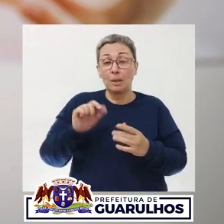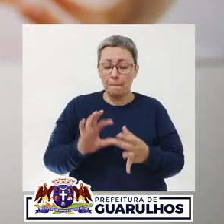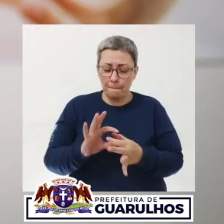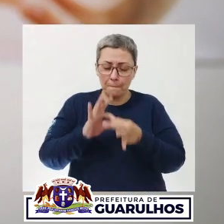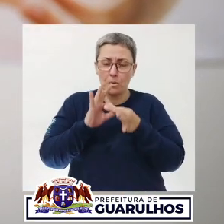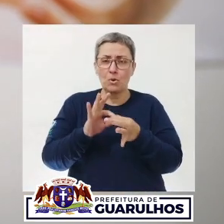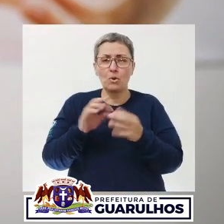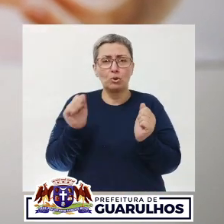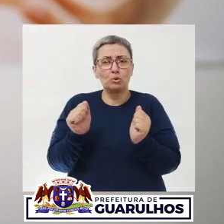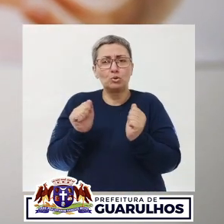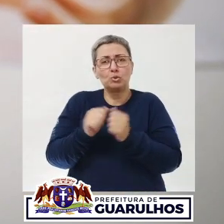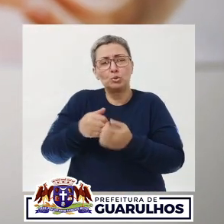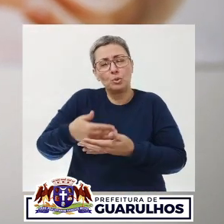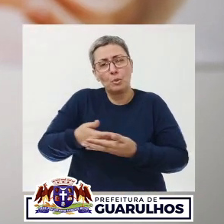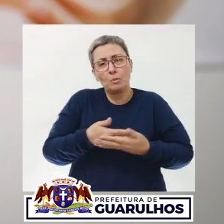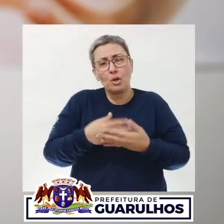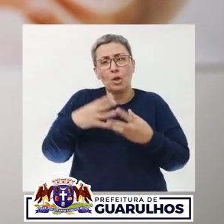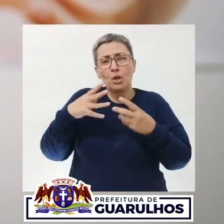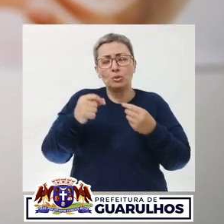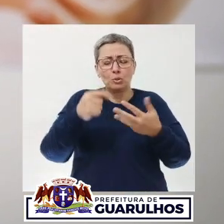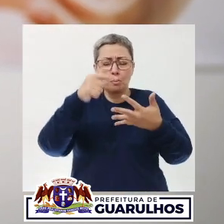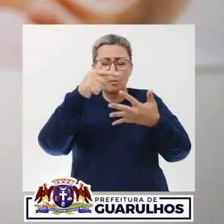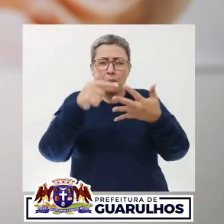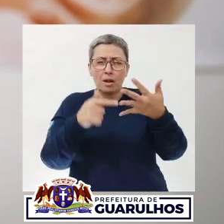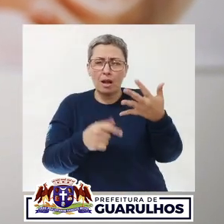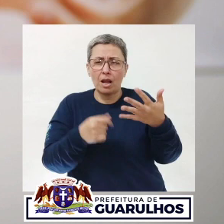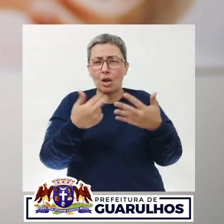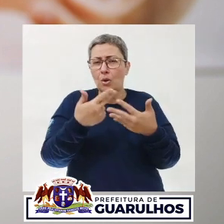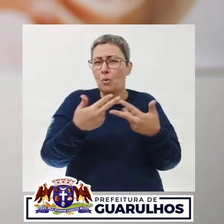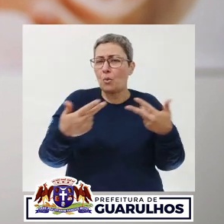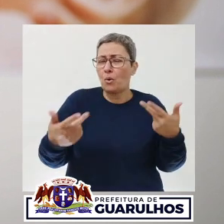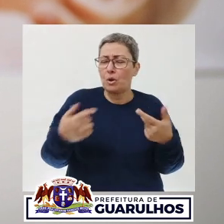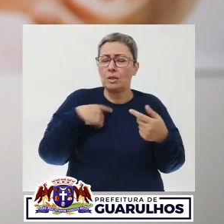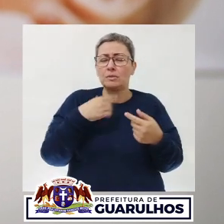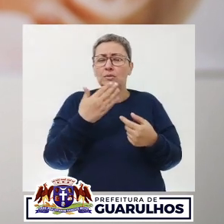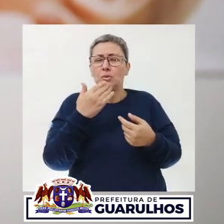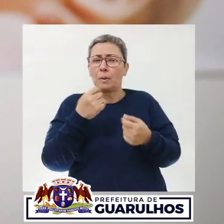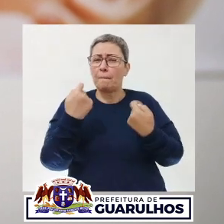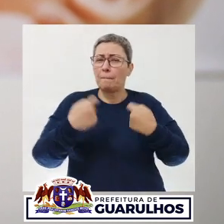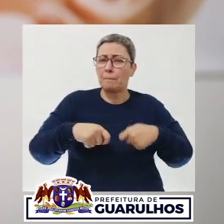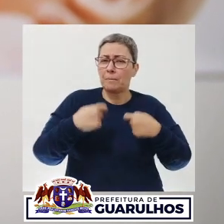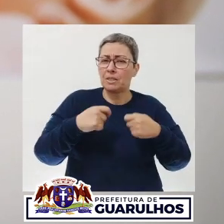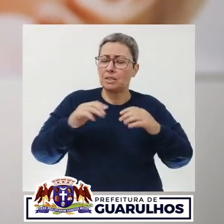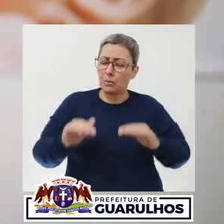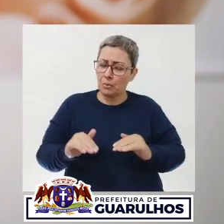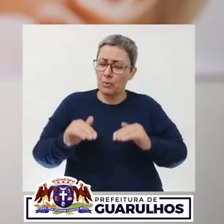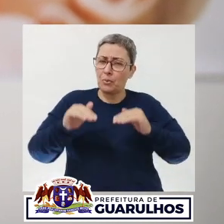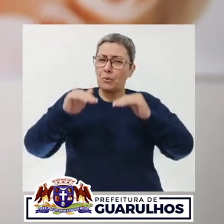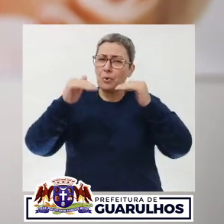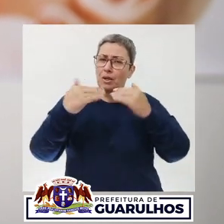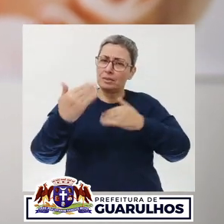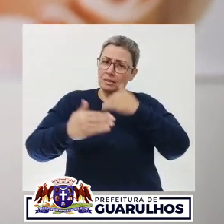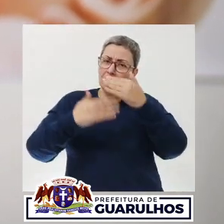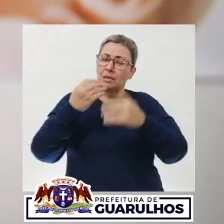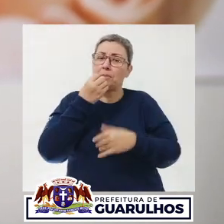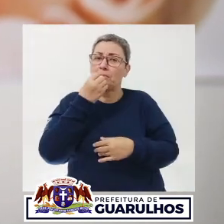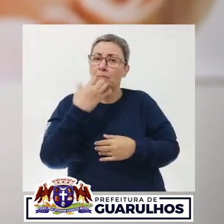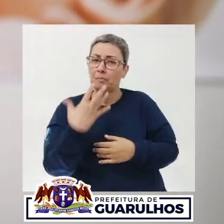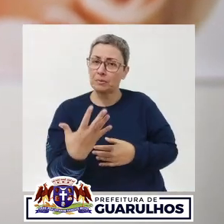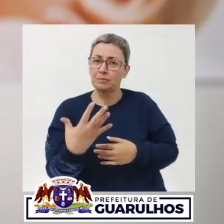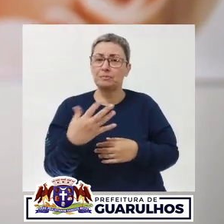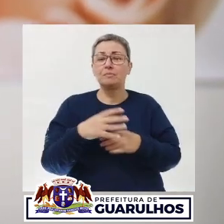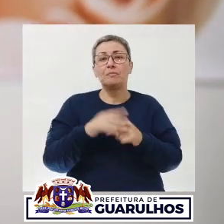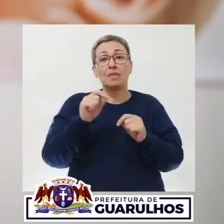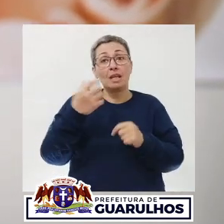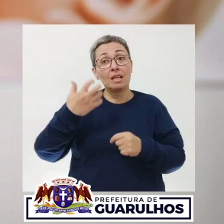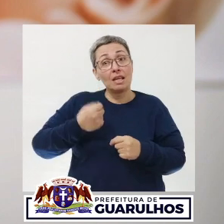melhora muito o vínculo mãe e filho. O leite materno fornece todos os nutrientes que a criança precisa para ela crescer bem, para ter um